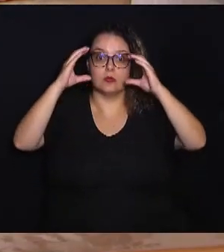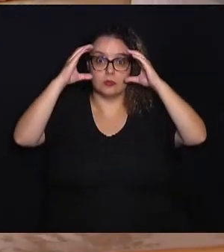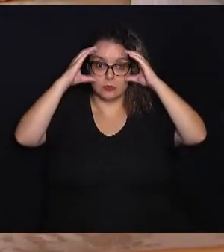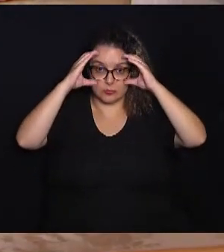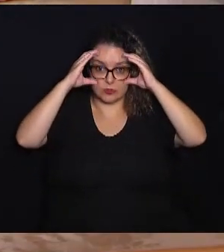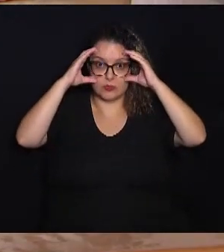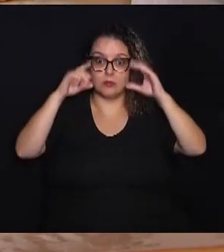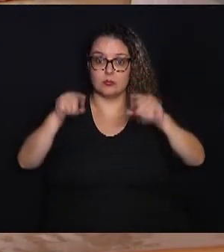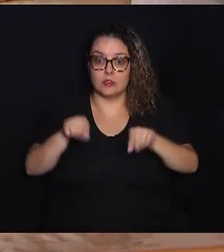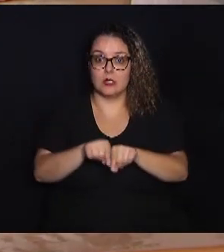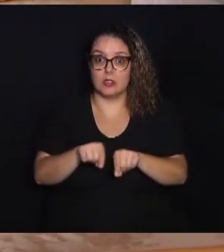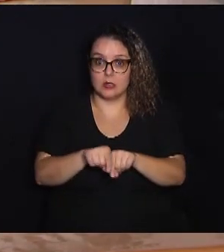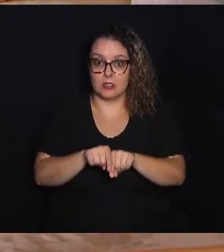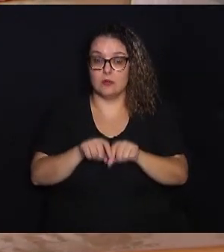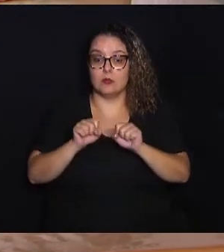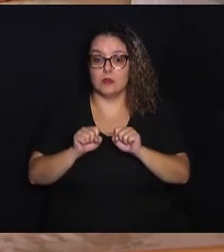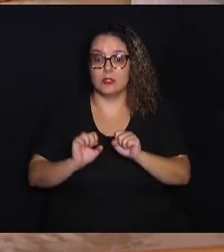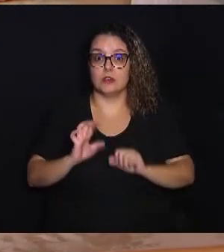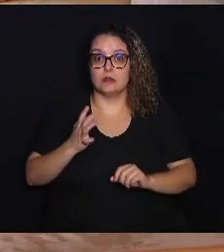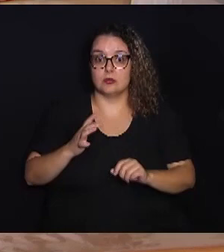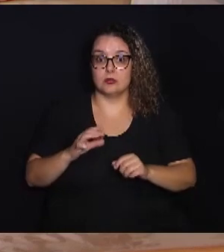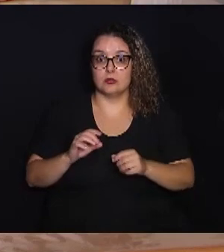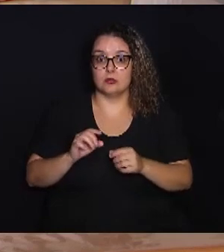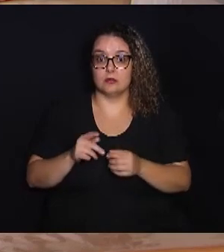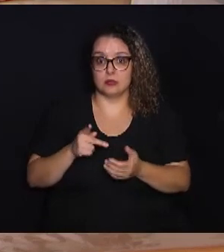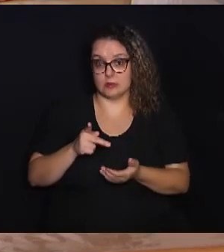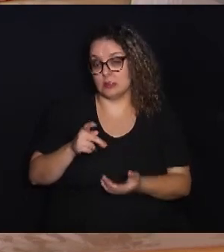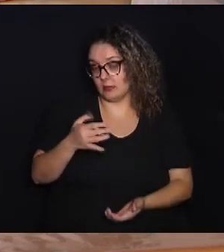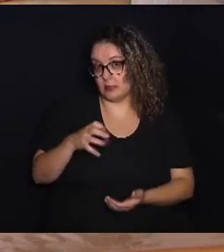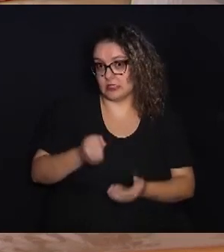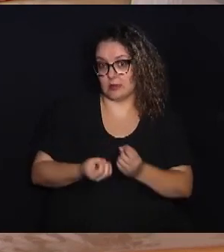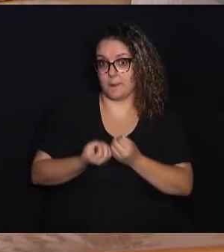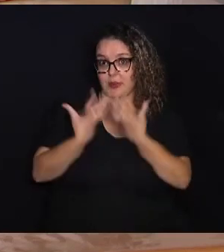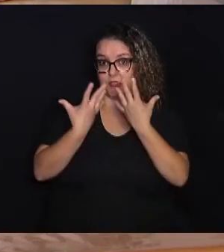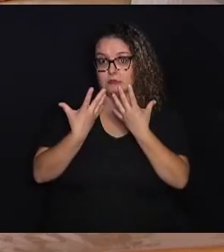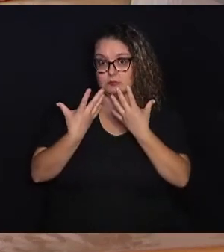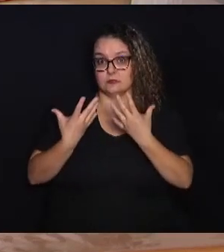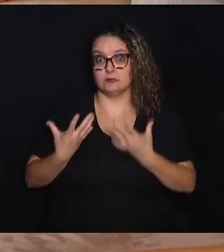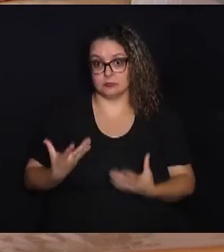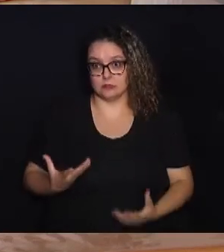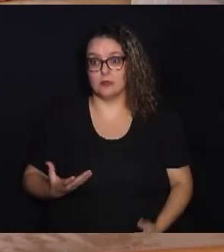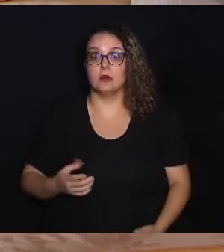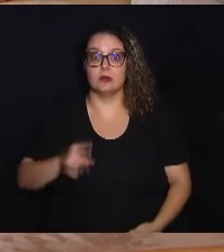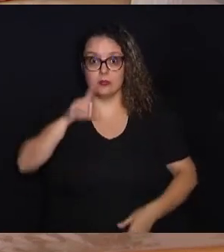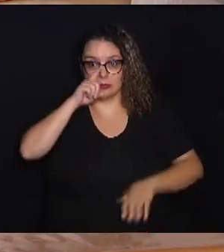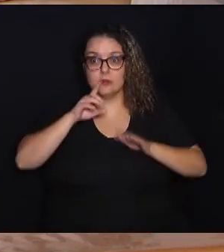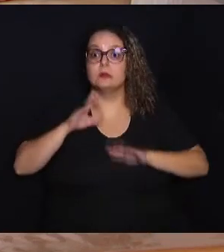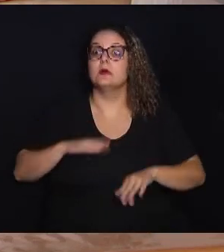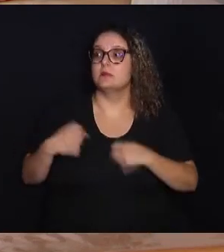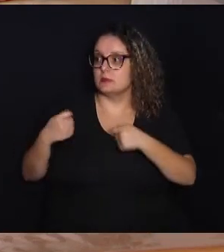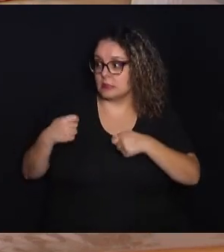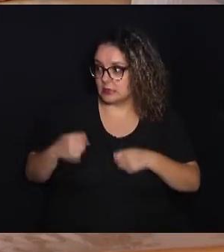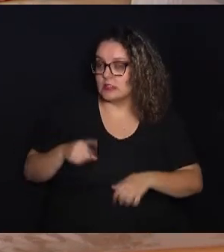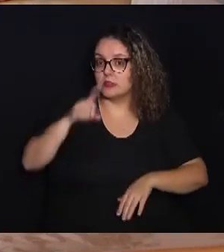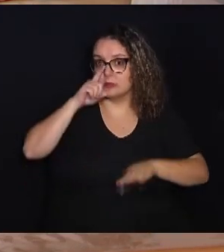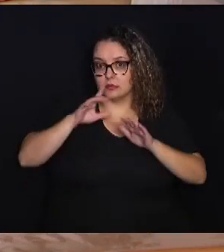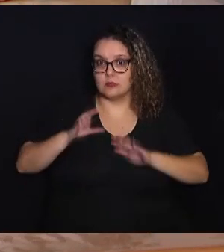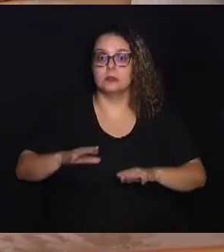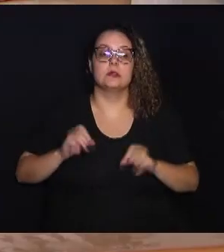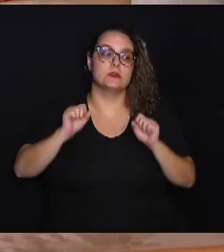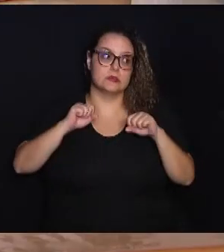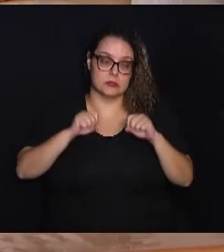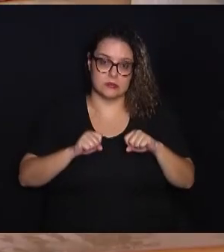de cerâmica tem uma temperatura diferente para a cura. Então, eu coloco a cerâmica dentro do forno desligado,